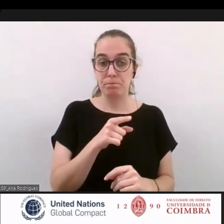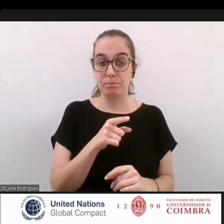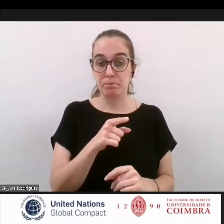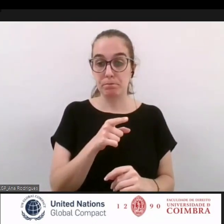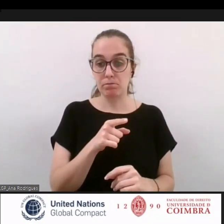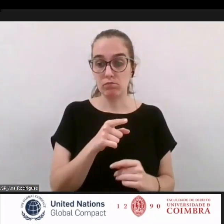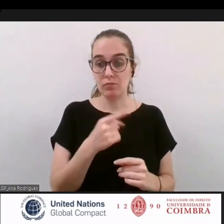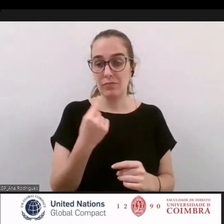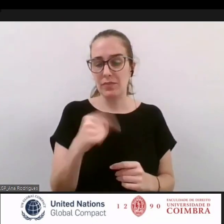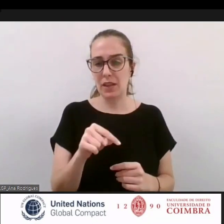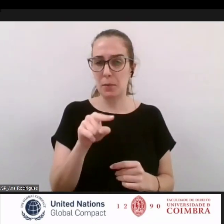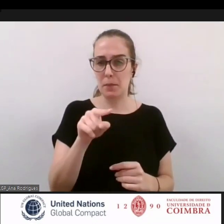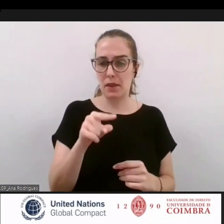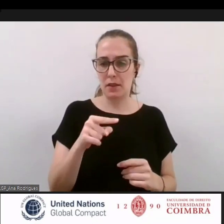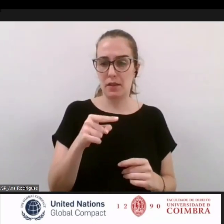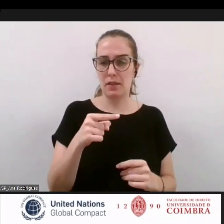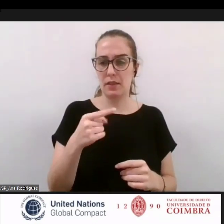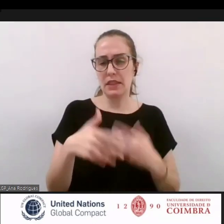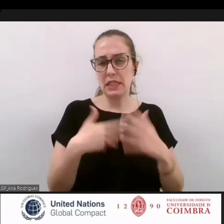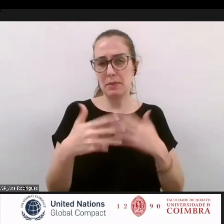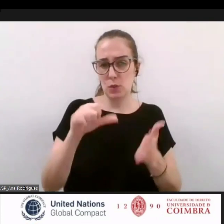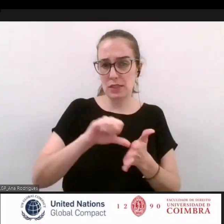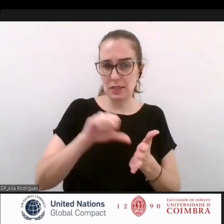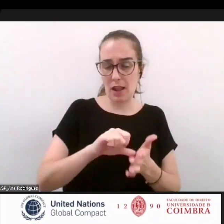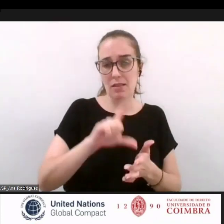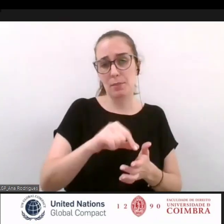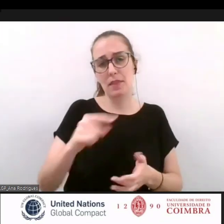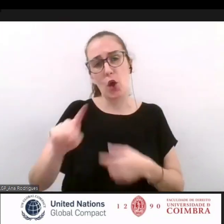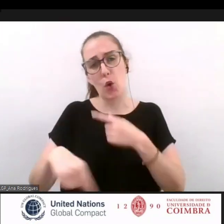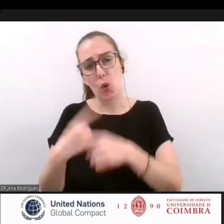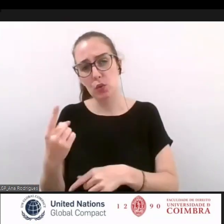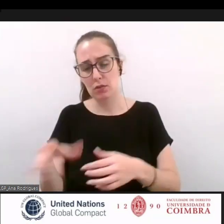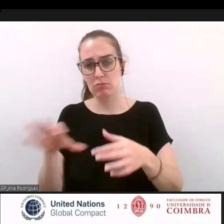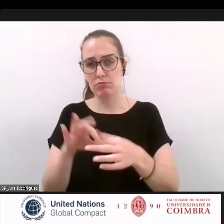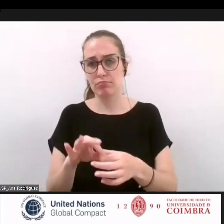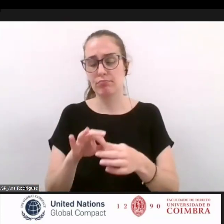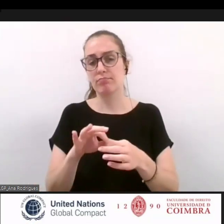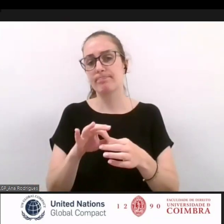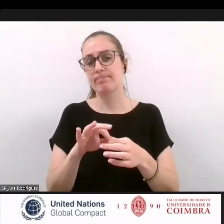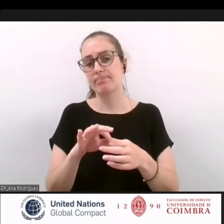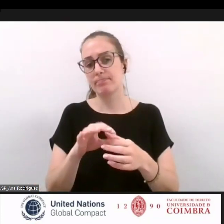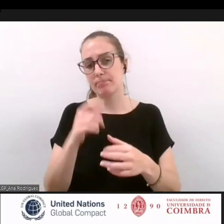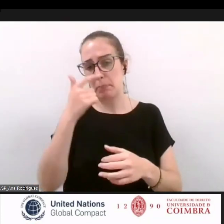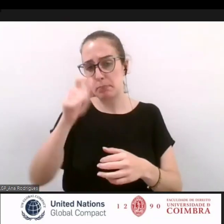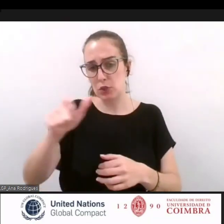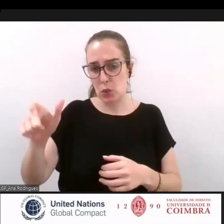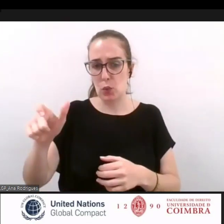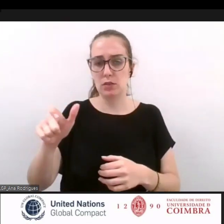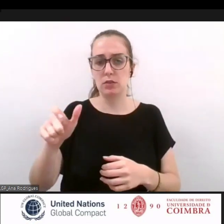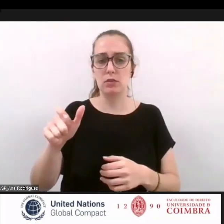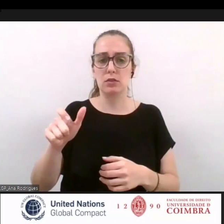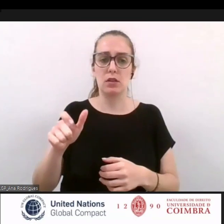que partem de uma dinamização central, também são muito úteis as abordagens dispersas que partem das pessoas,